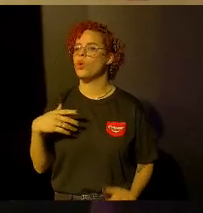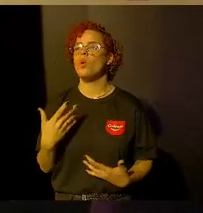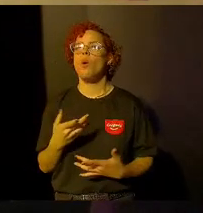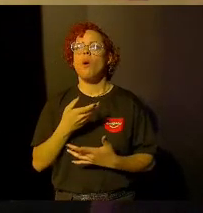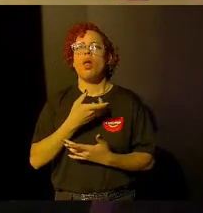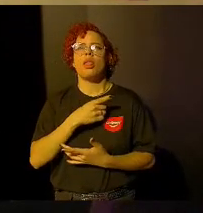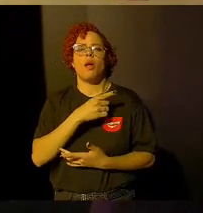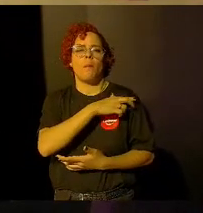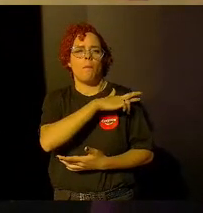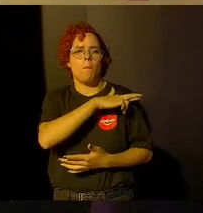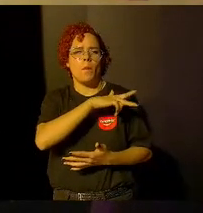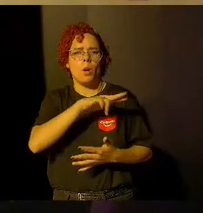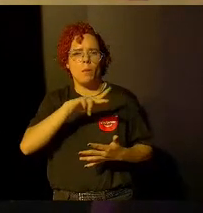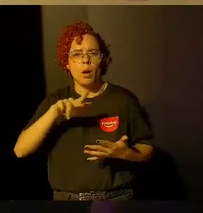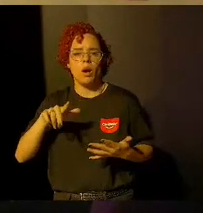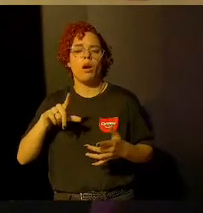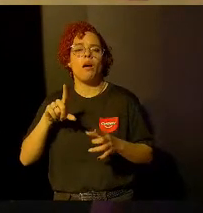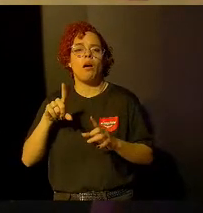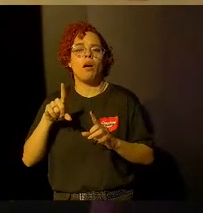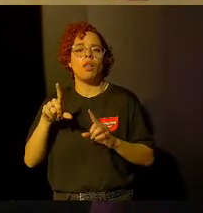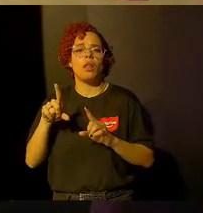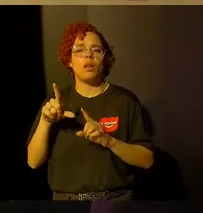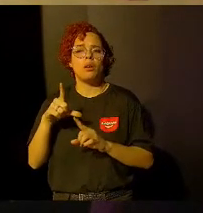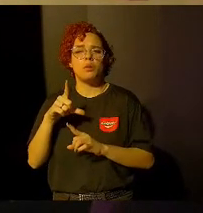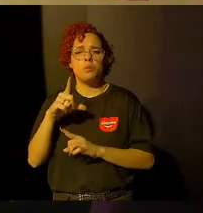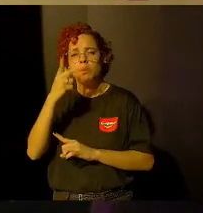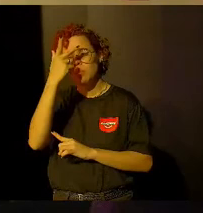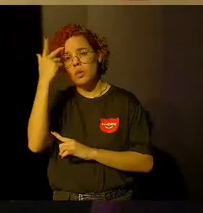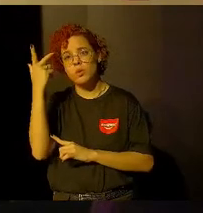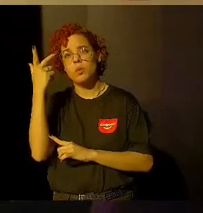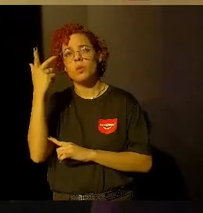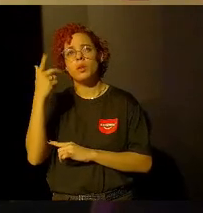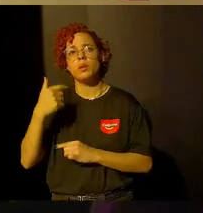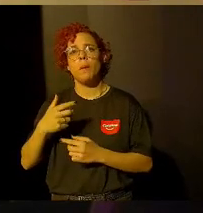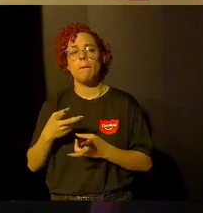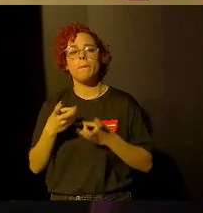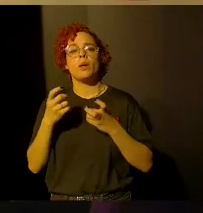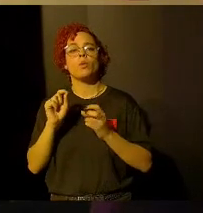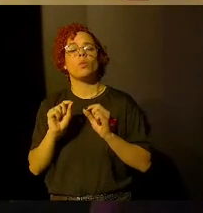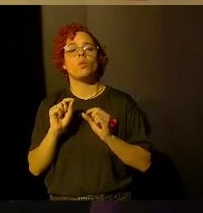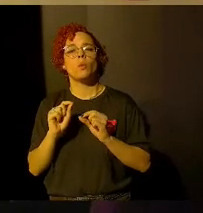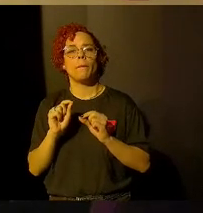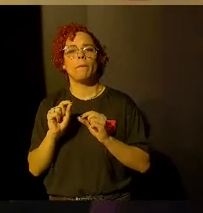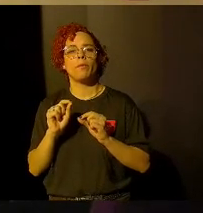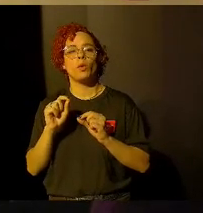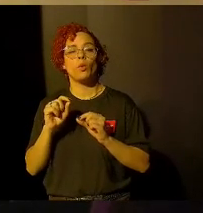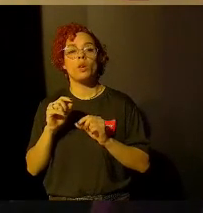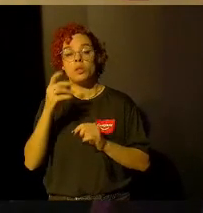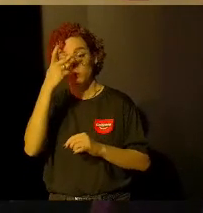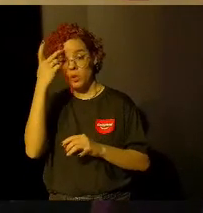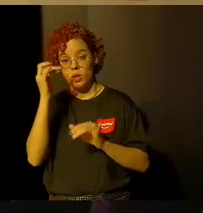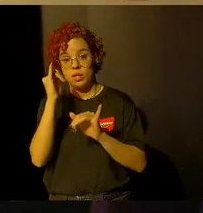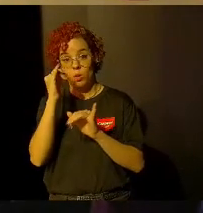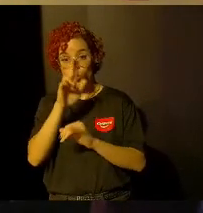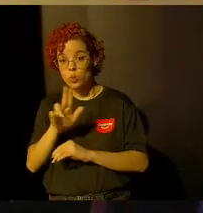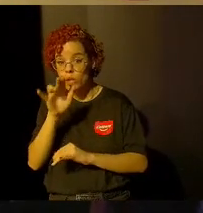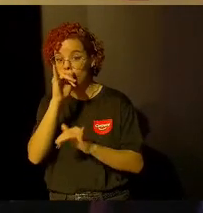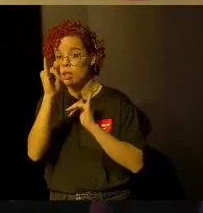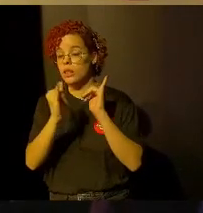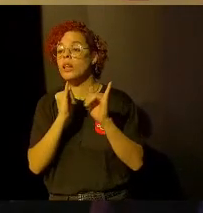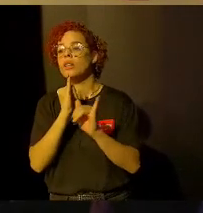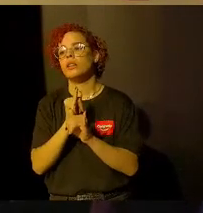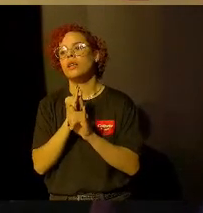que começou acontecer com a internet e com as pessoas usando internet com redes sociais